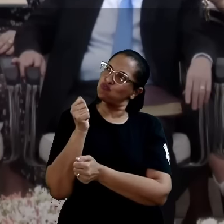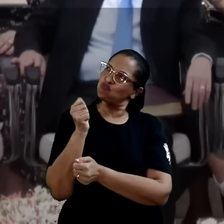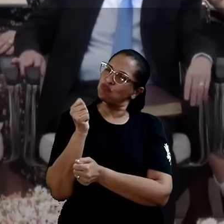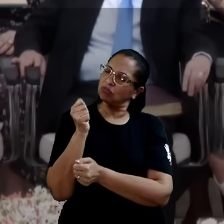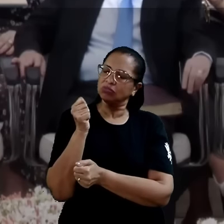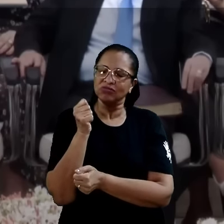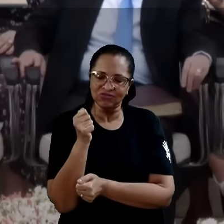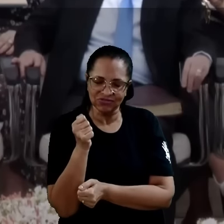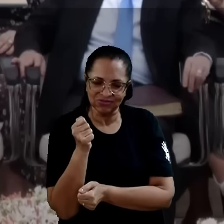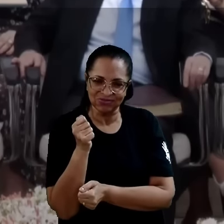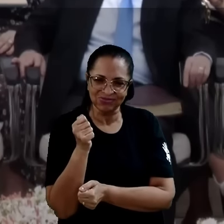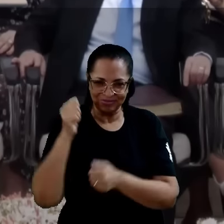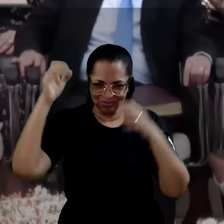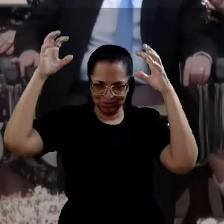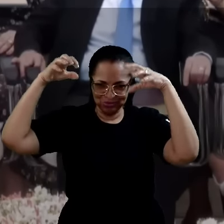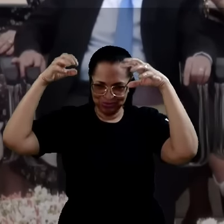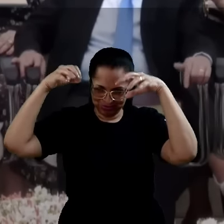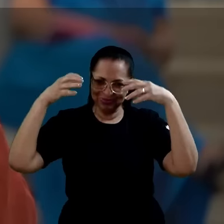Thompson